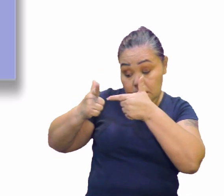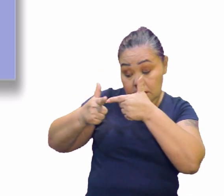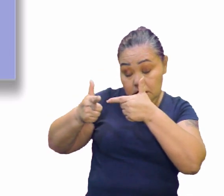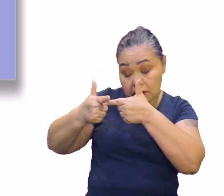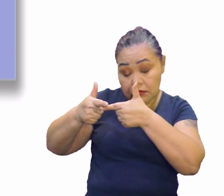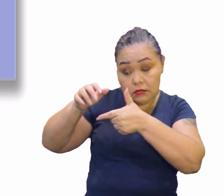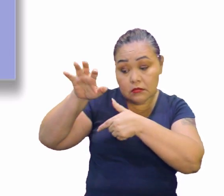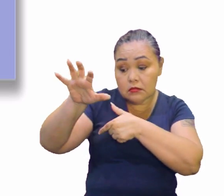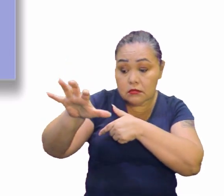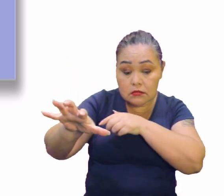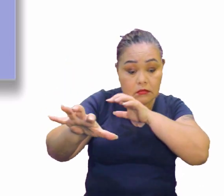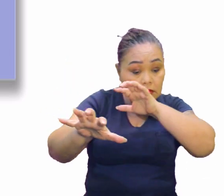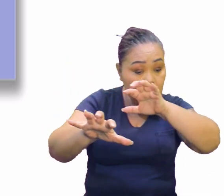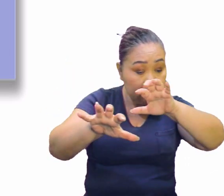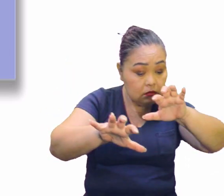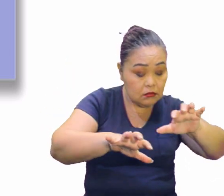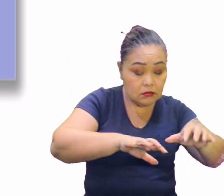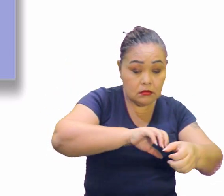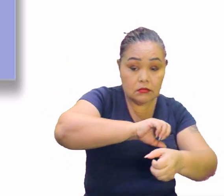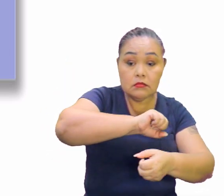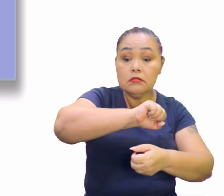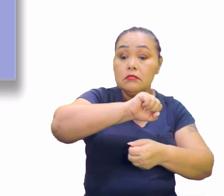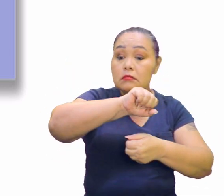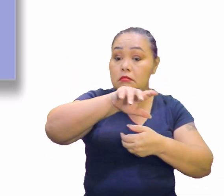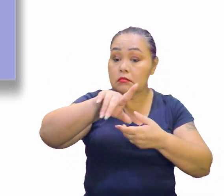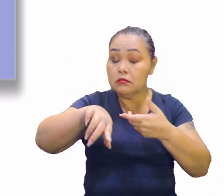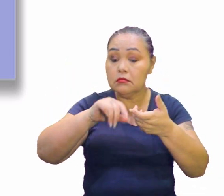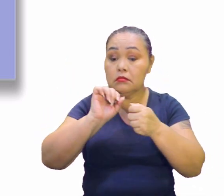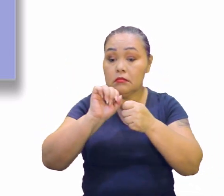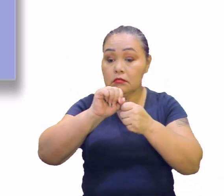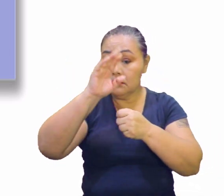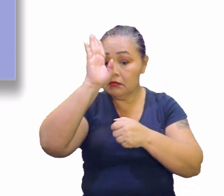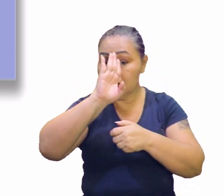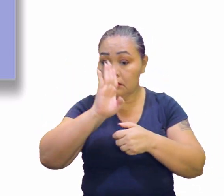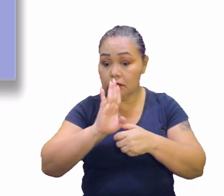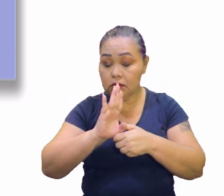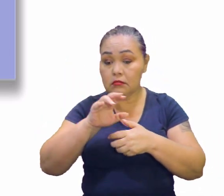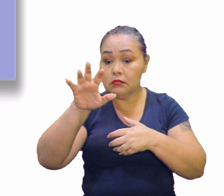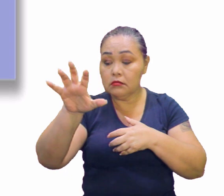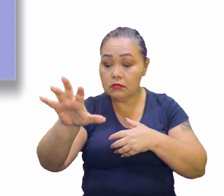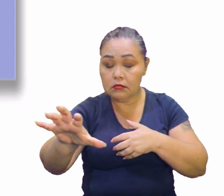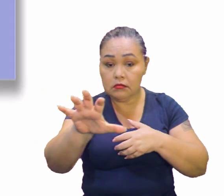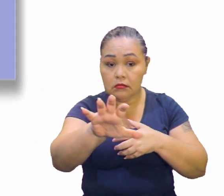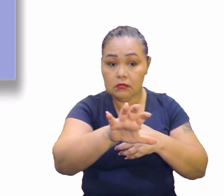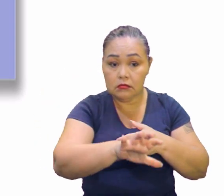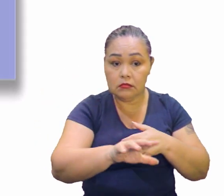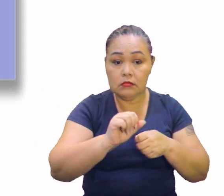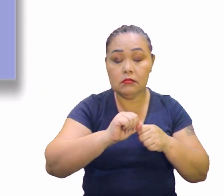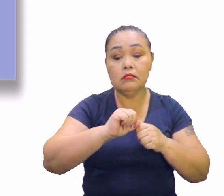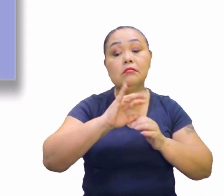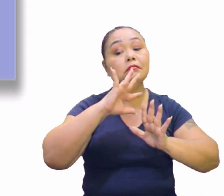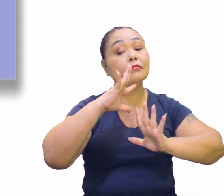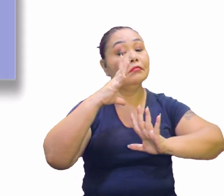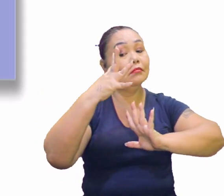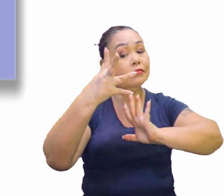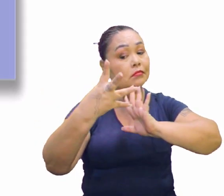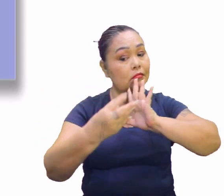nos ecossistemas do Brasil. Nós temos problemas no ecossistema da